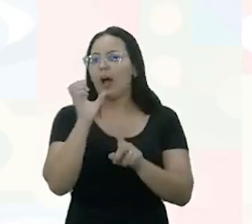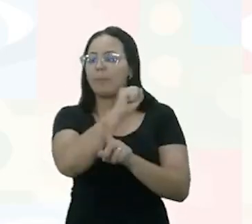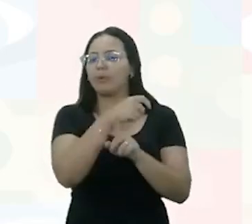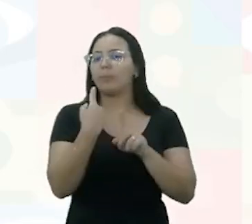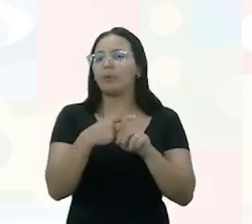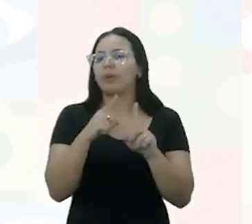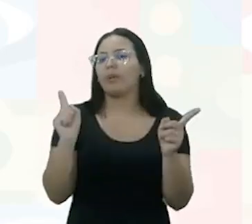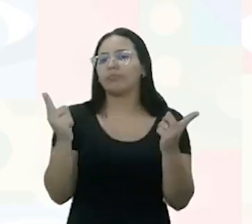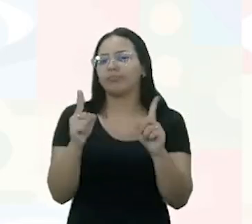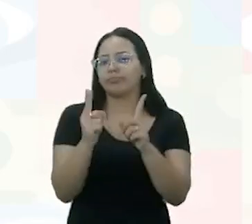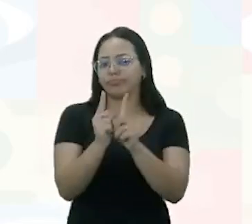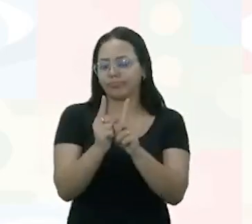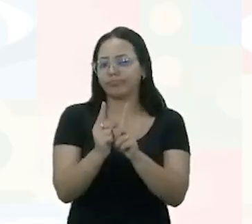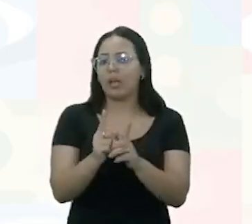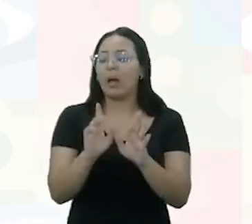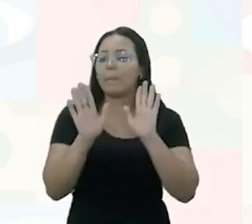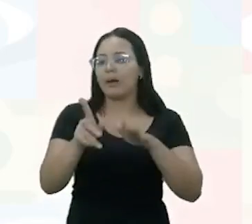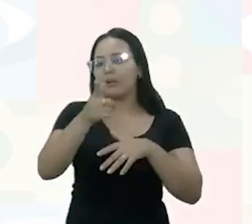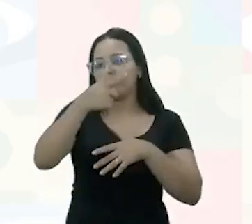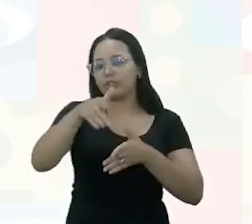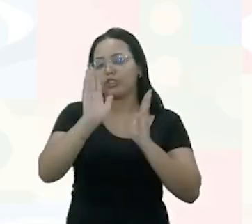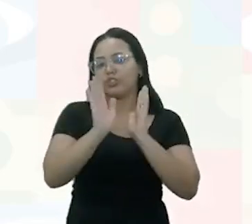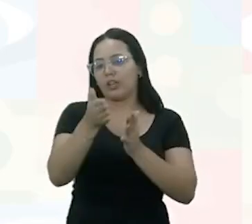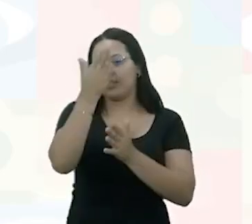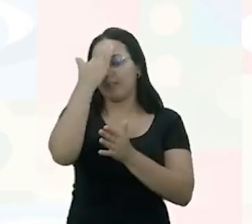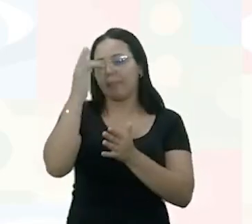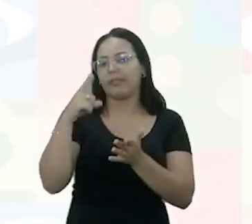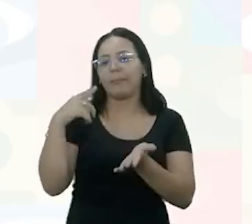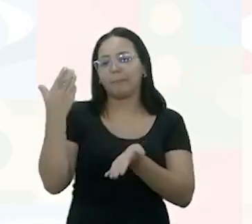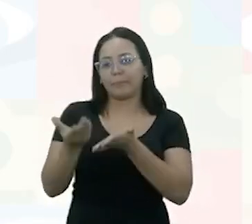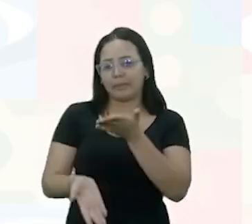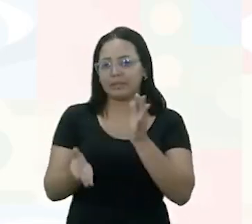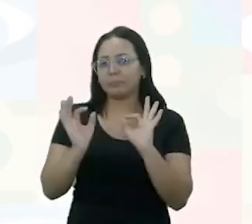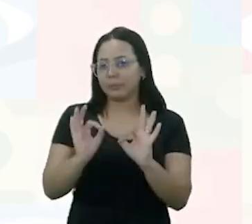menor. Ok, mas você já sabe que há uma perda.